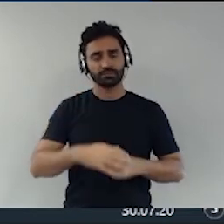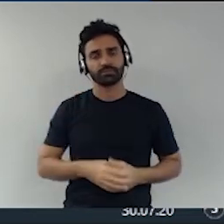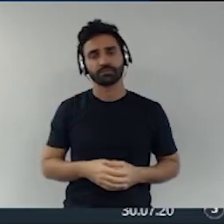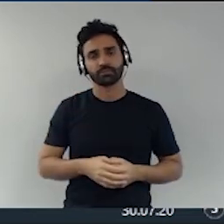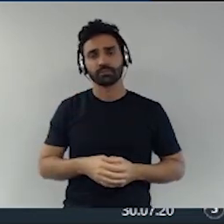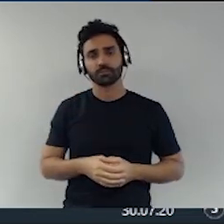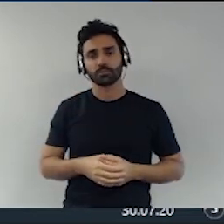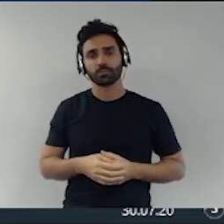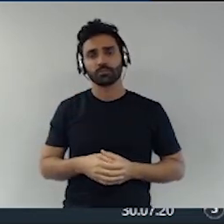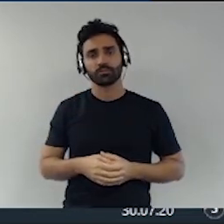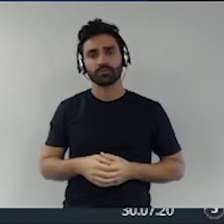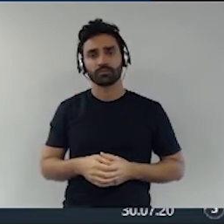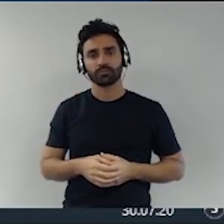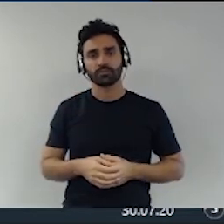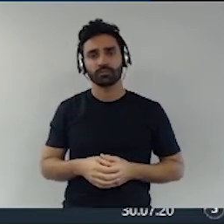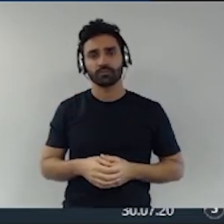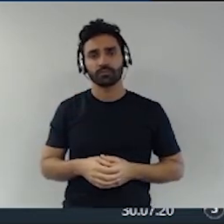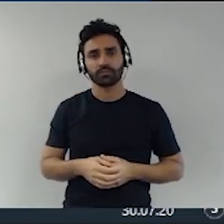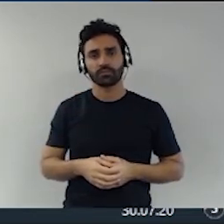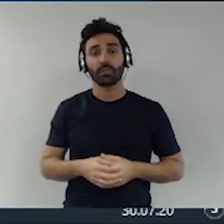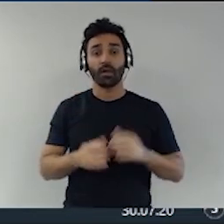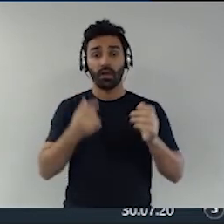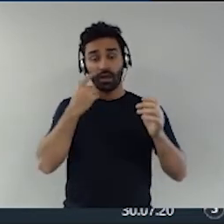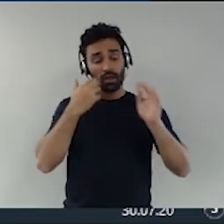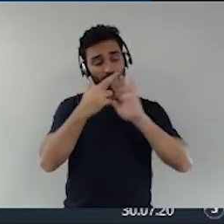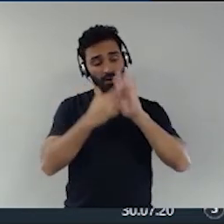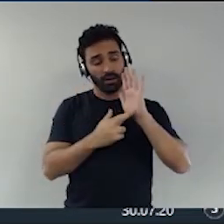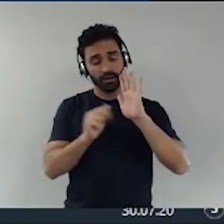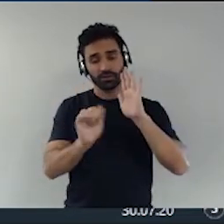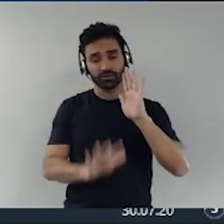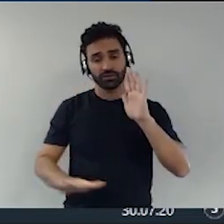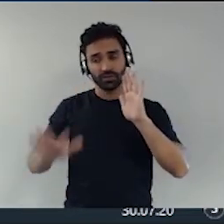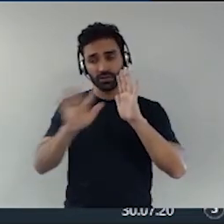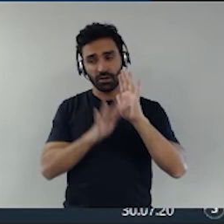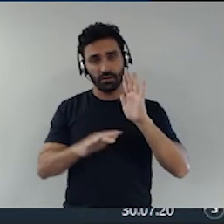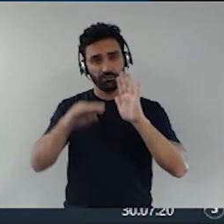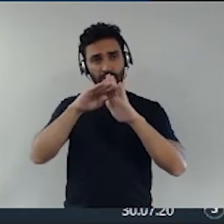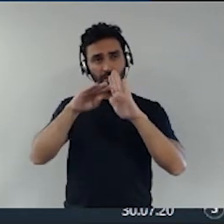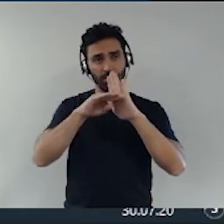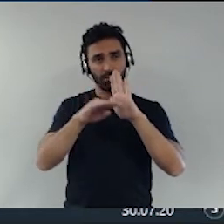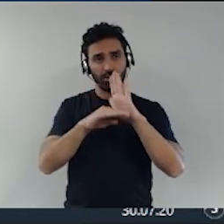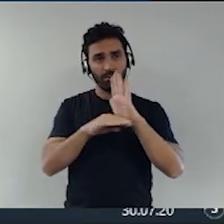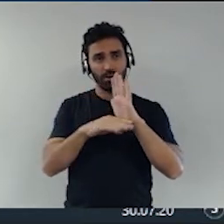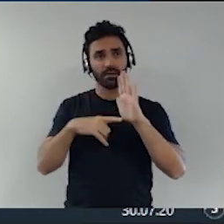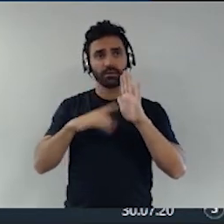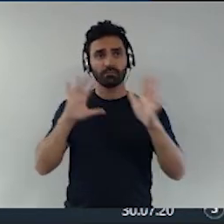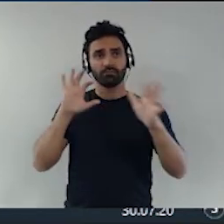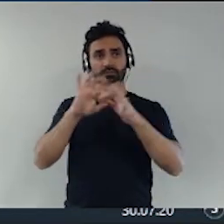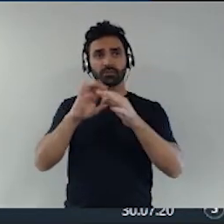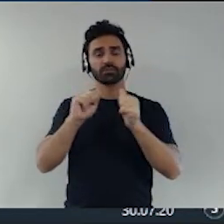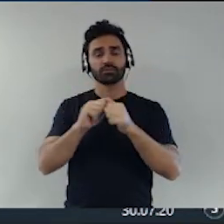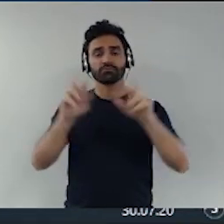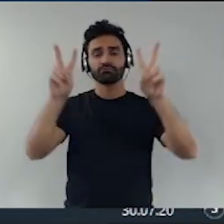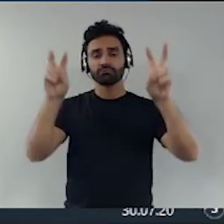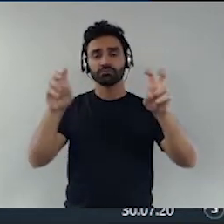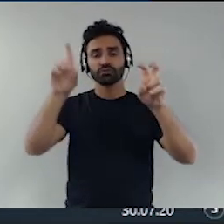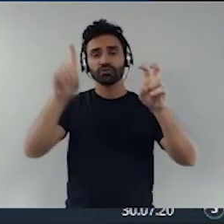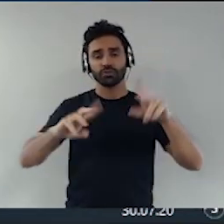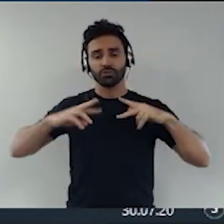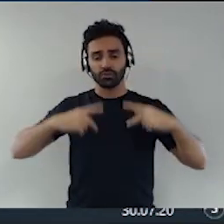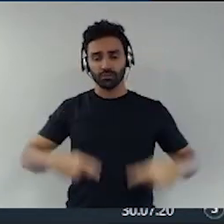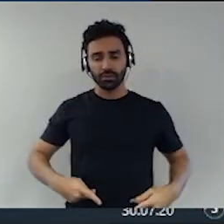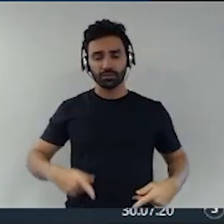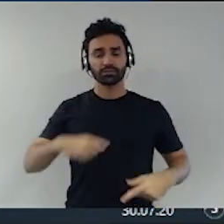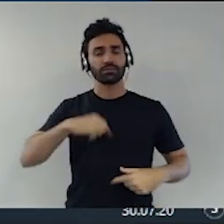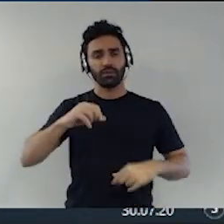né? Em termos de regras gerais do regulamento, nós temos há uma vinculação com respeito aos direitos humanos, há